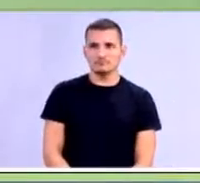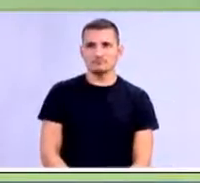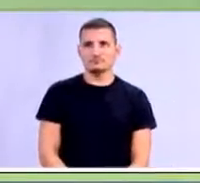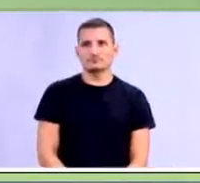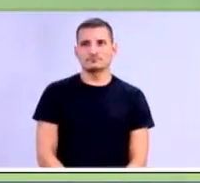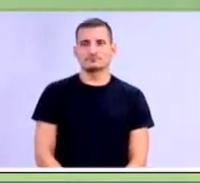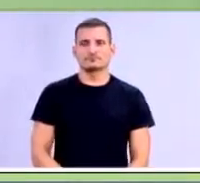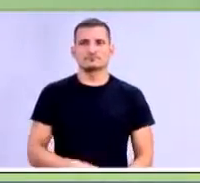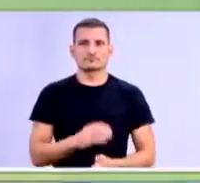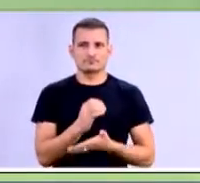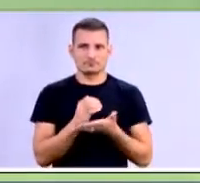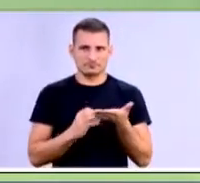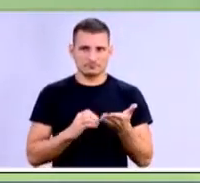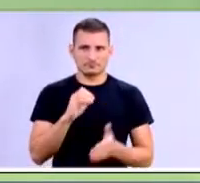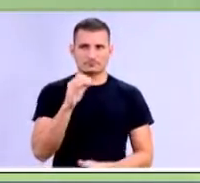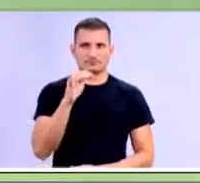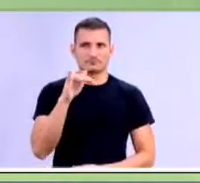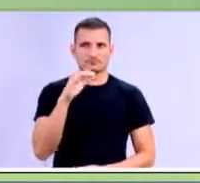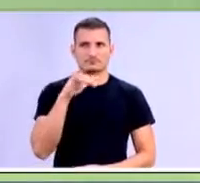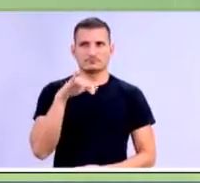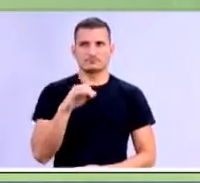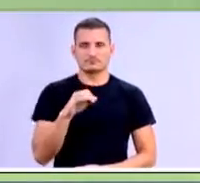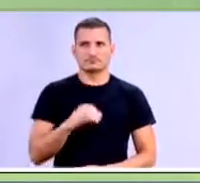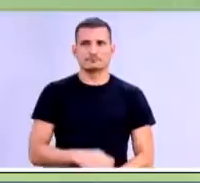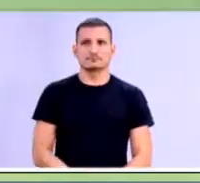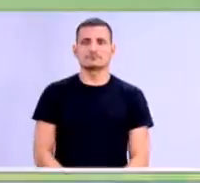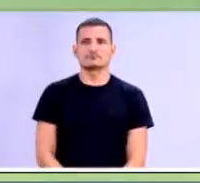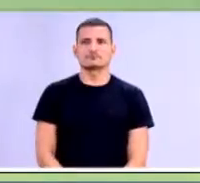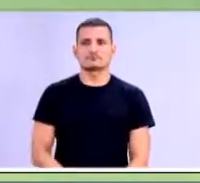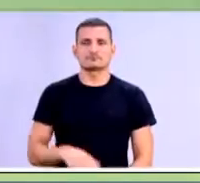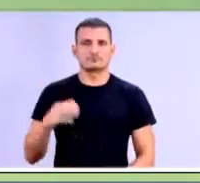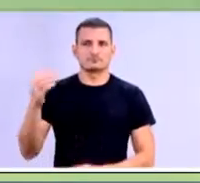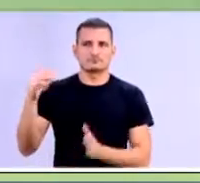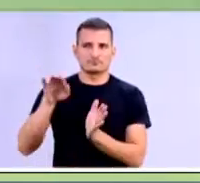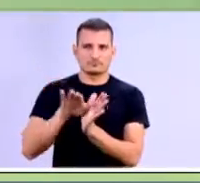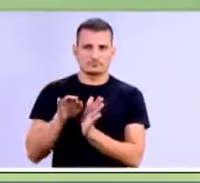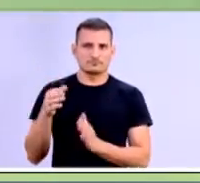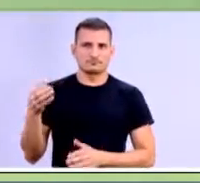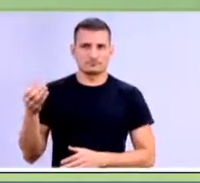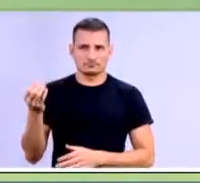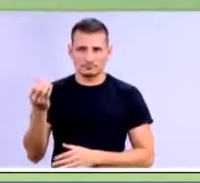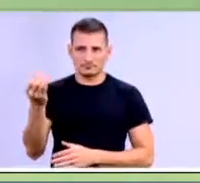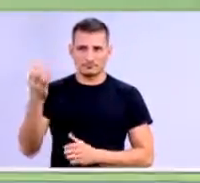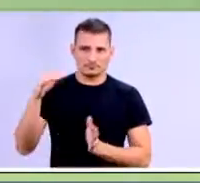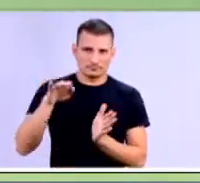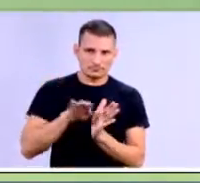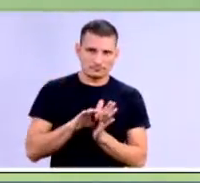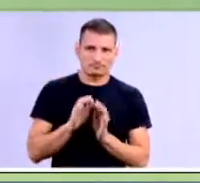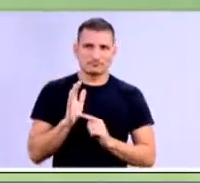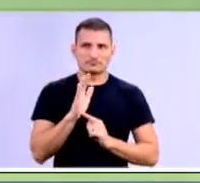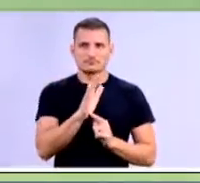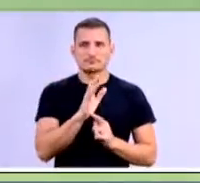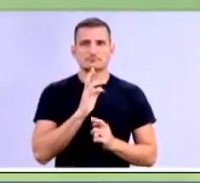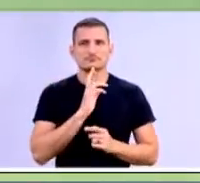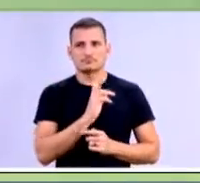mandar um ofício? Claro que não. Se ele chega de viagem apresentando os resultados, as